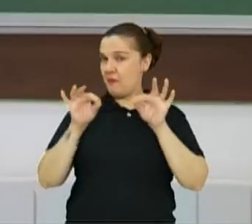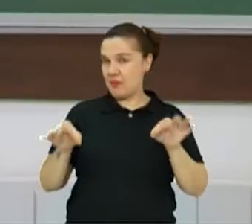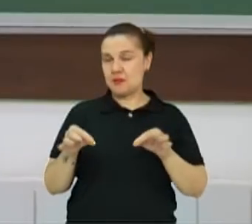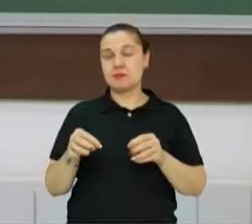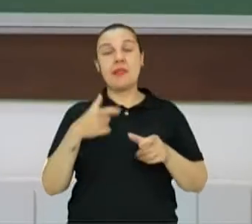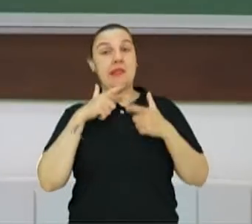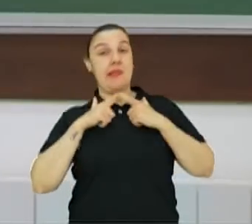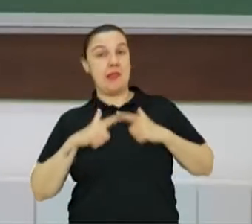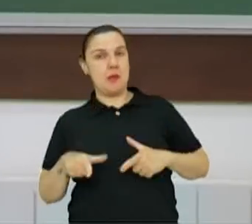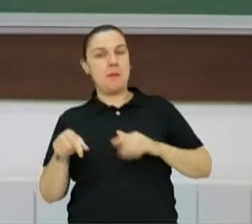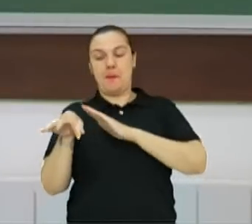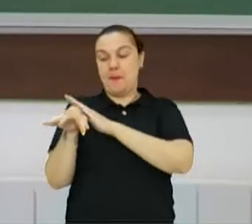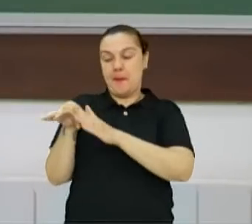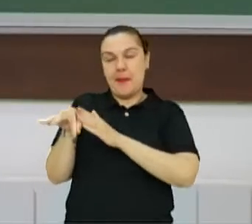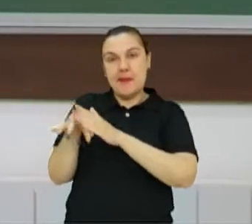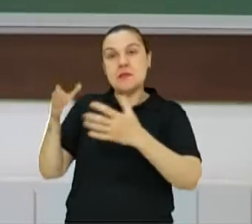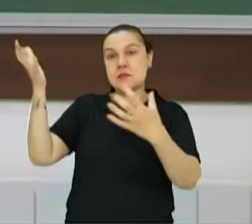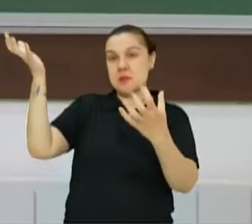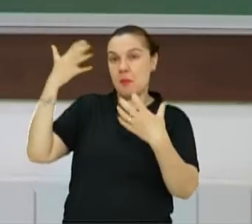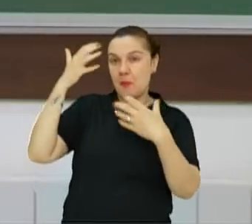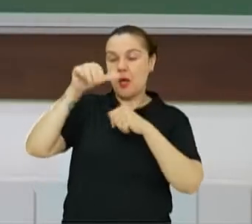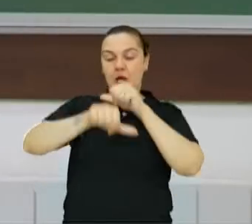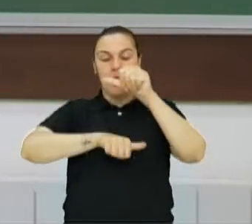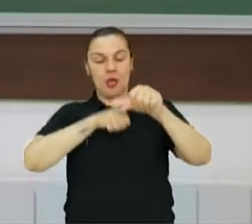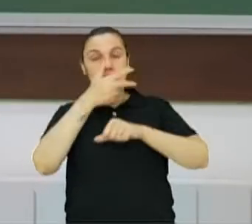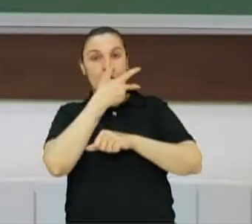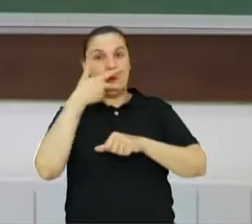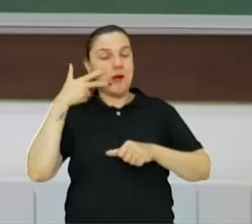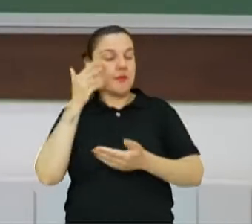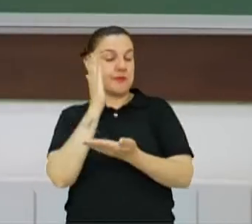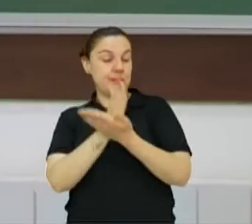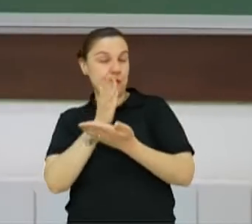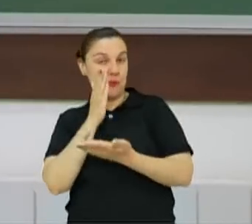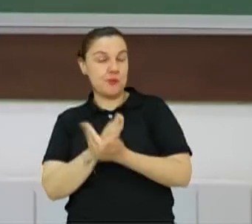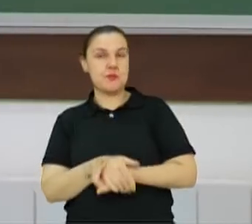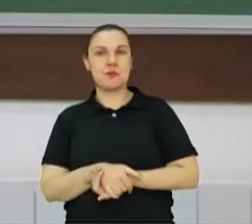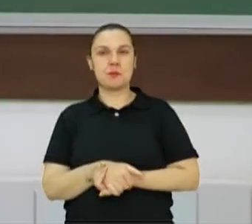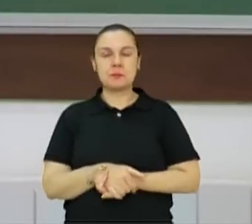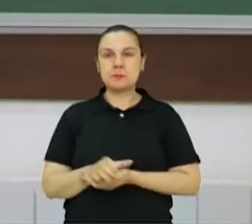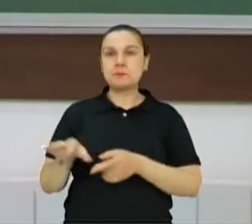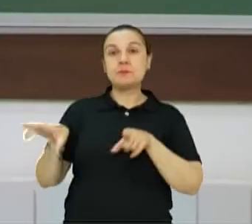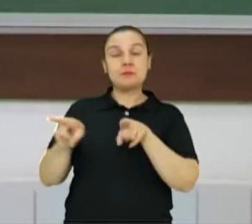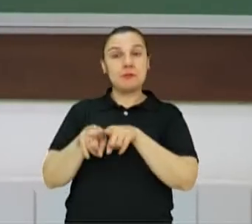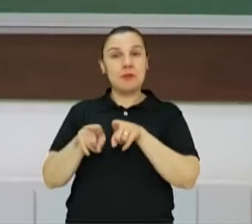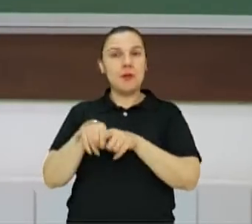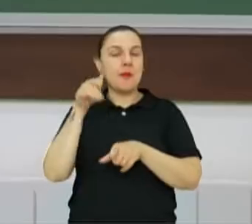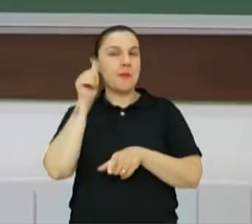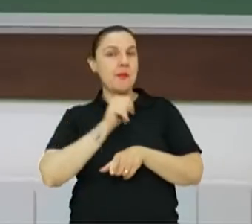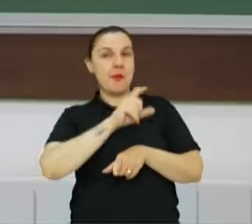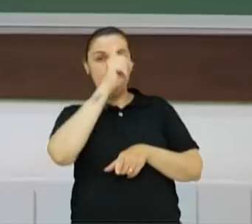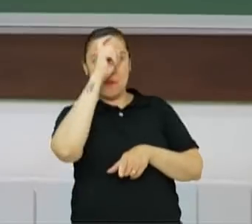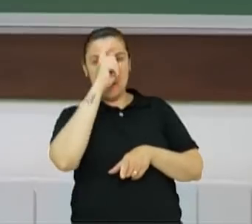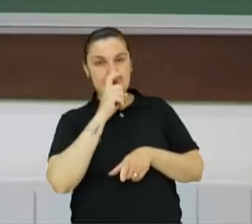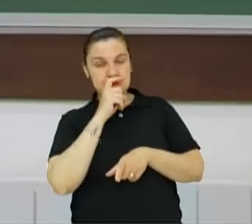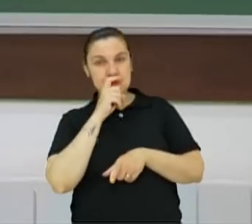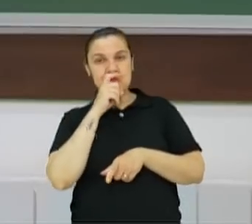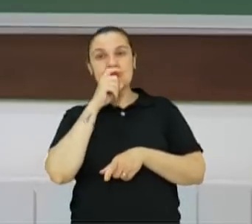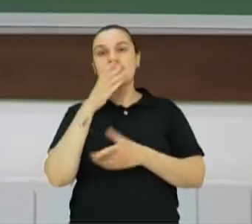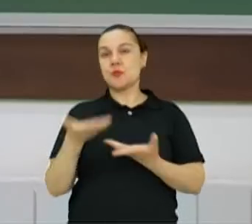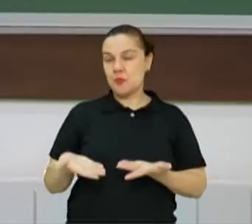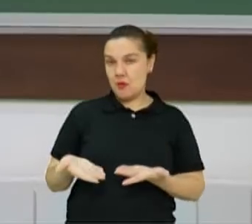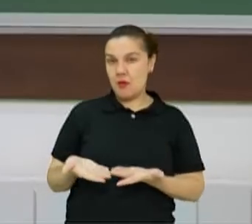né? Higiene, claro, né? O banho, trocar de calcinha diariamente. A questão, quando tá menstruada, as meninas